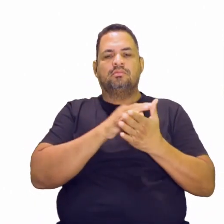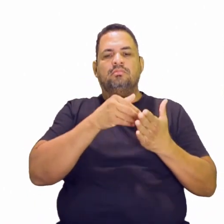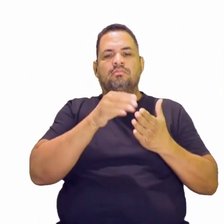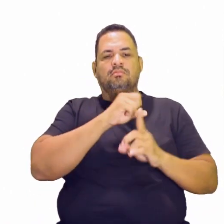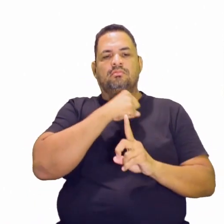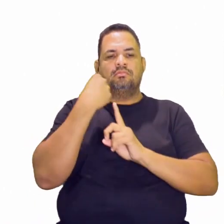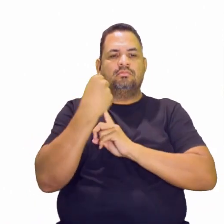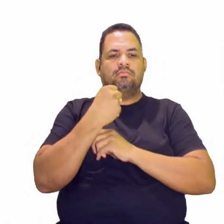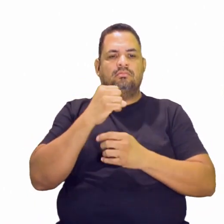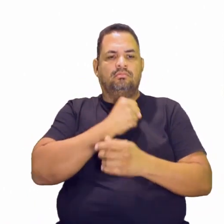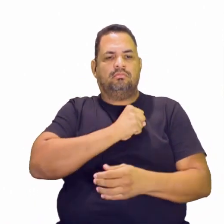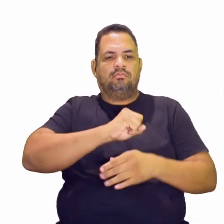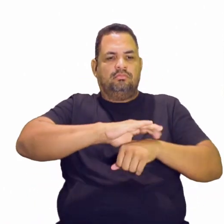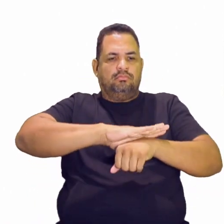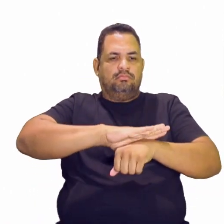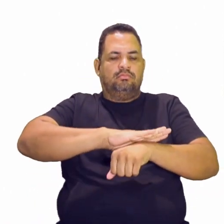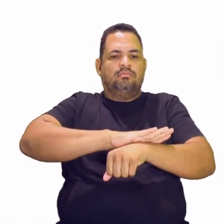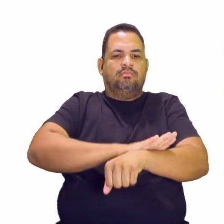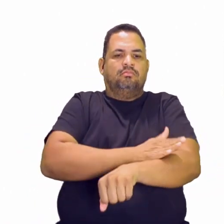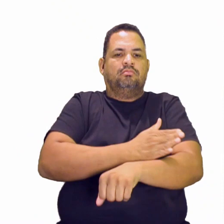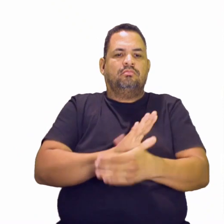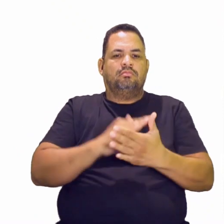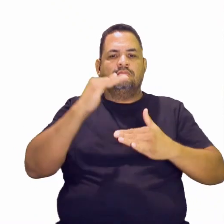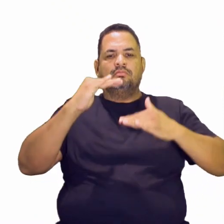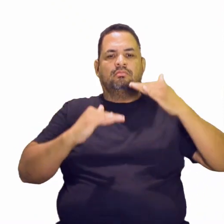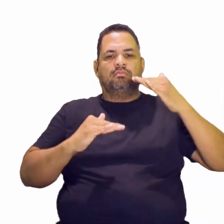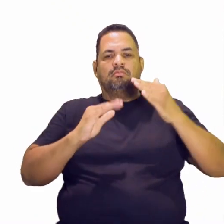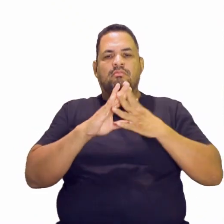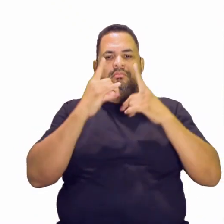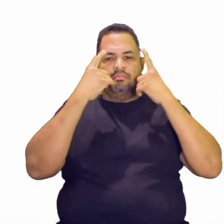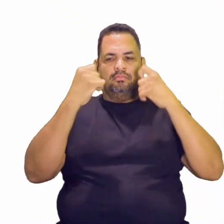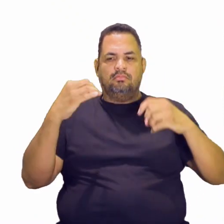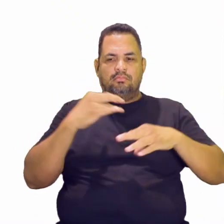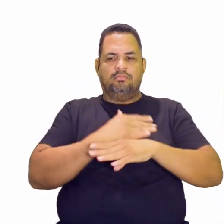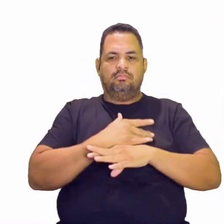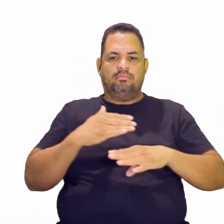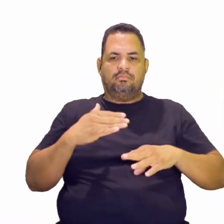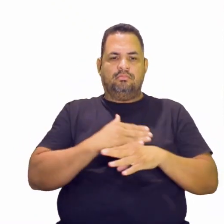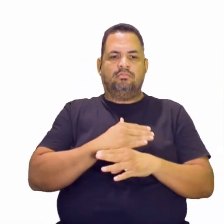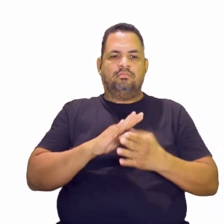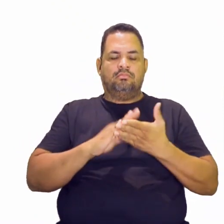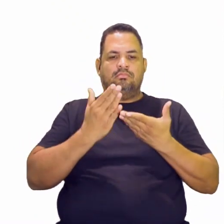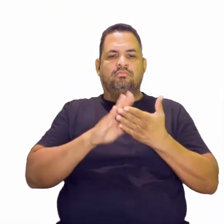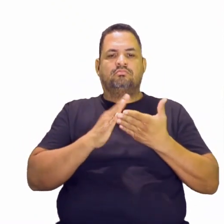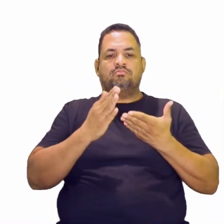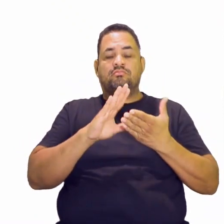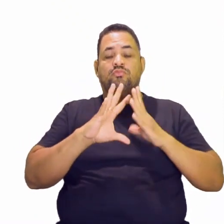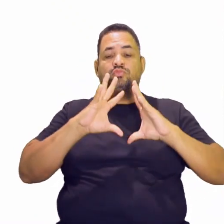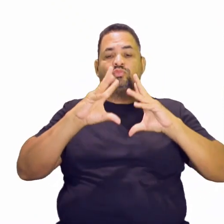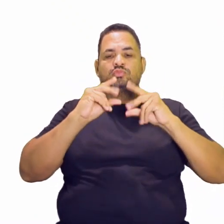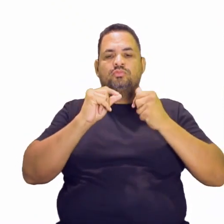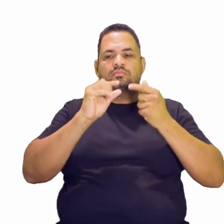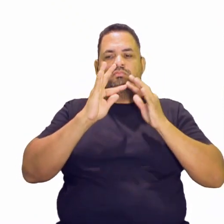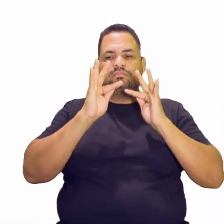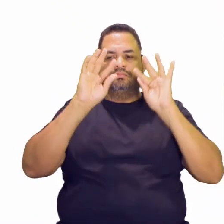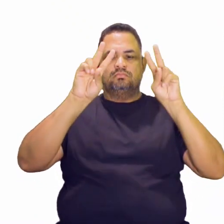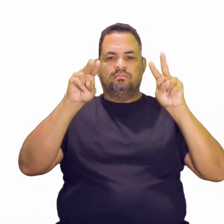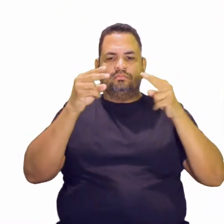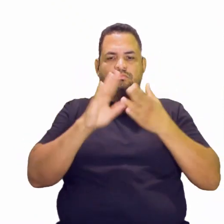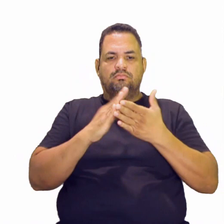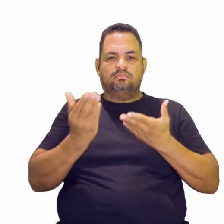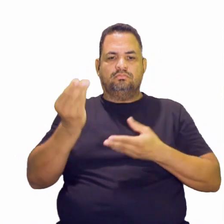a exclusão social, racismo, desigualdade, violência urbana, todos esses temas aí